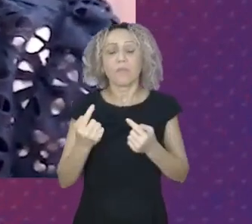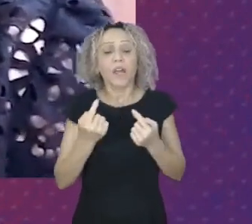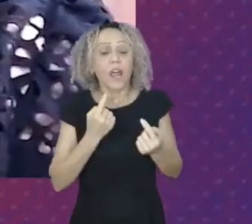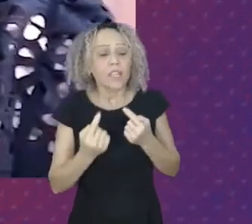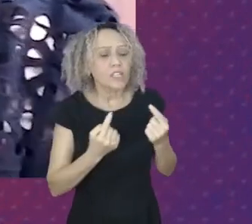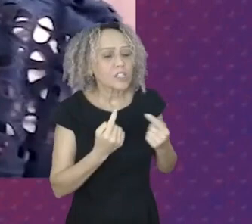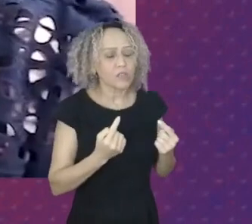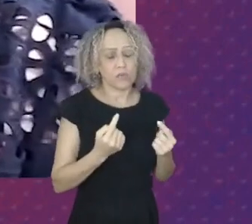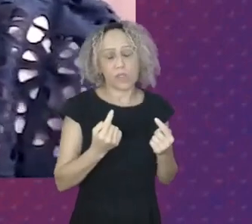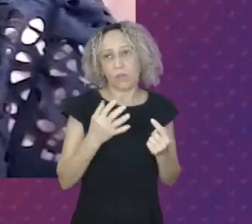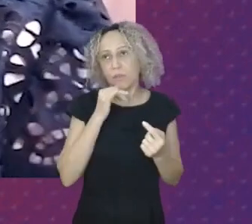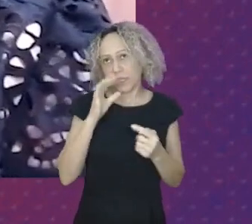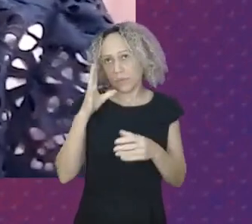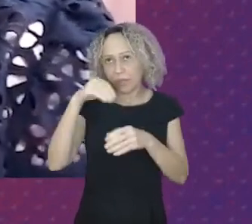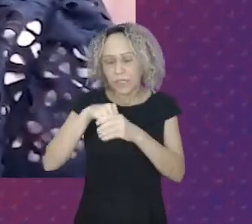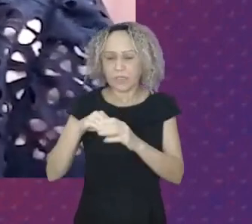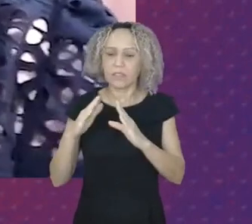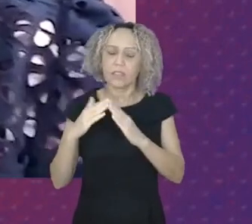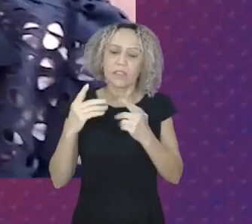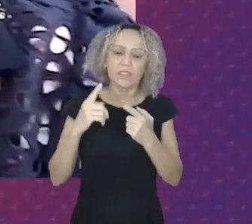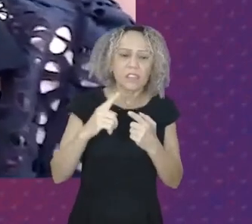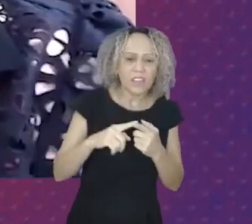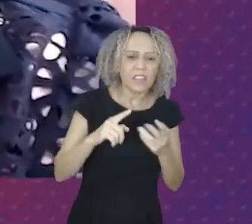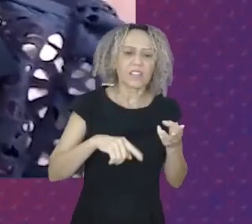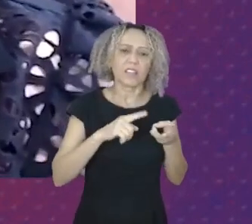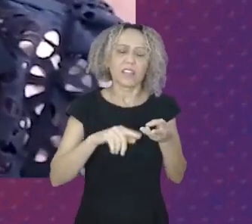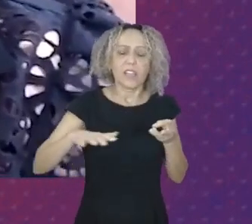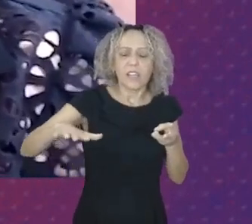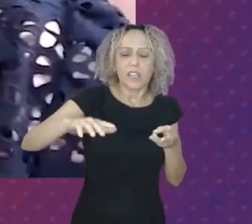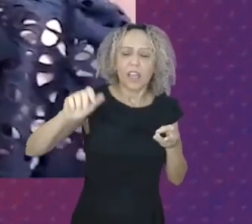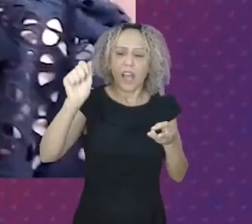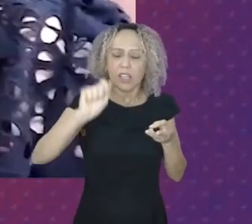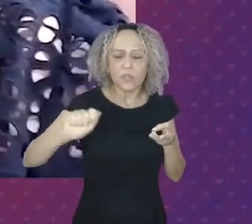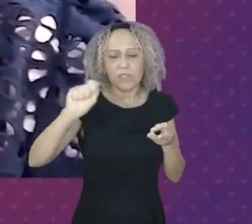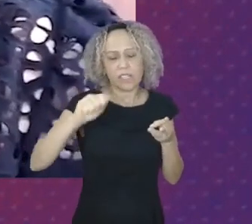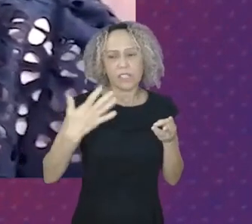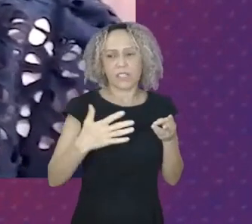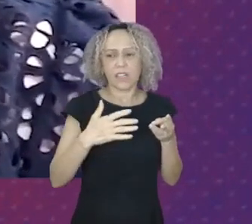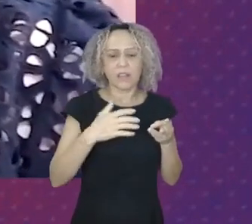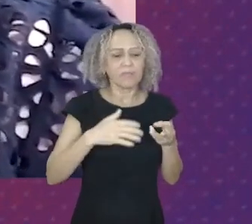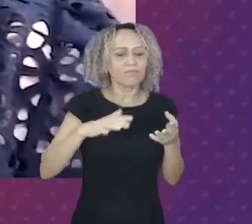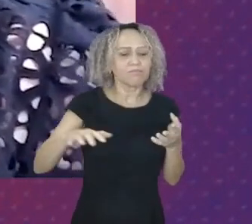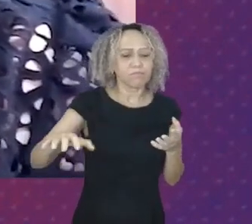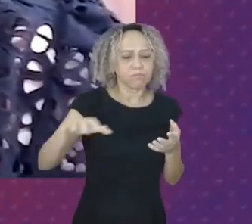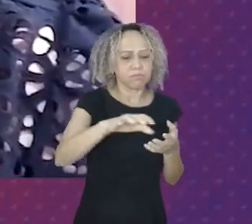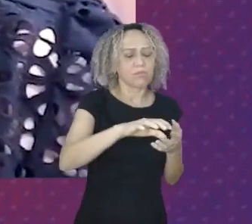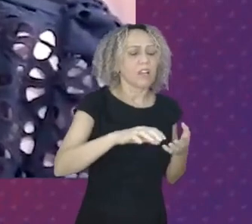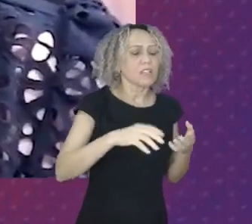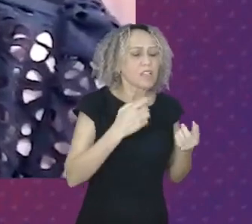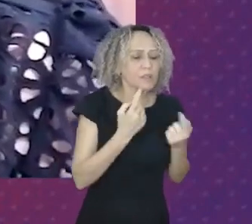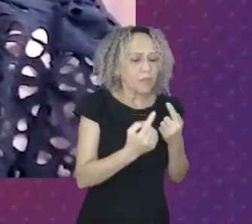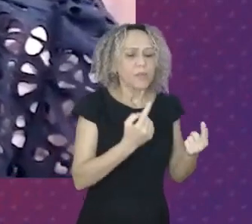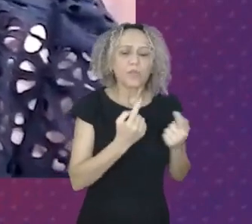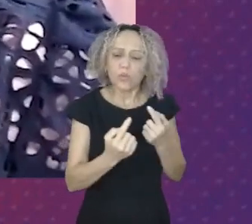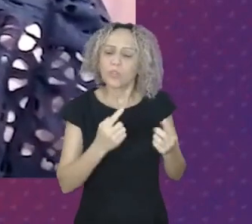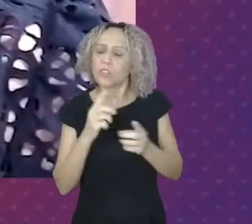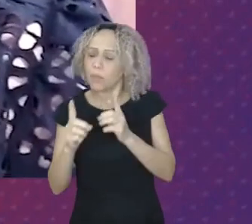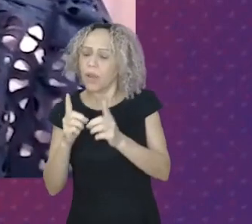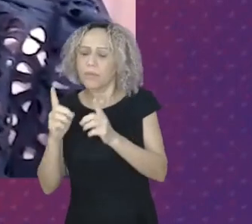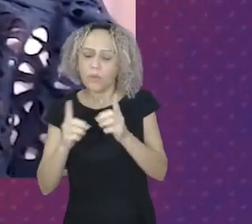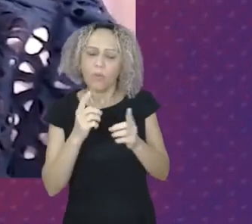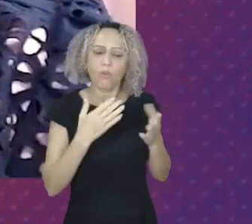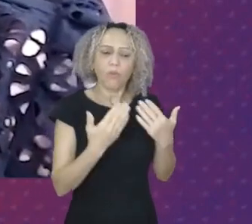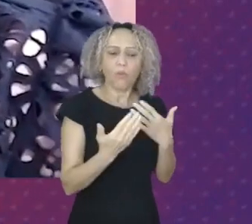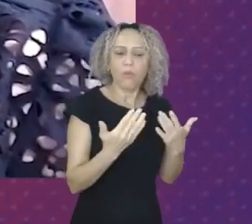dentro das igrejas, nas associações, no clube de serviço, voltar a ter a prática do diálogo que a gente